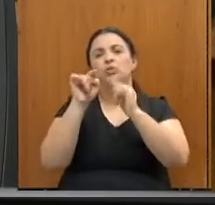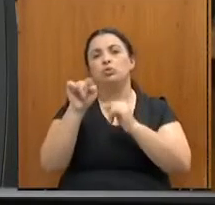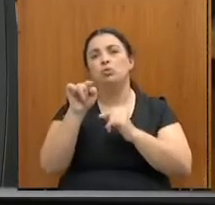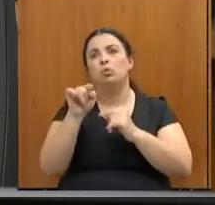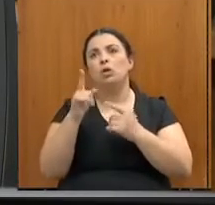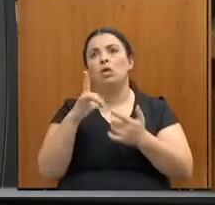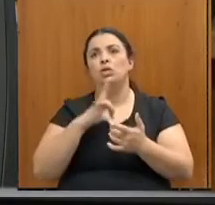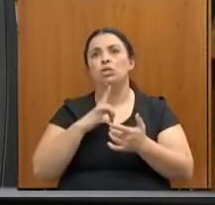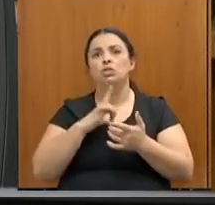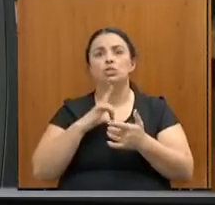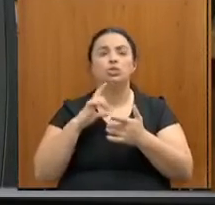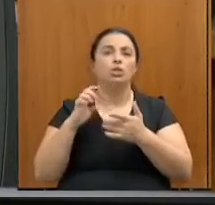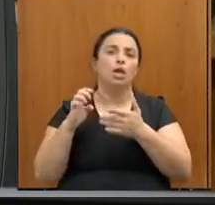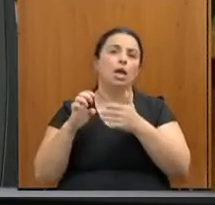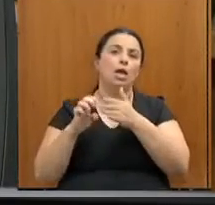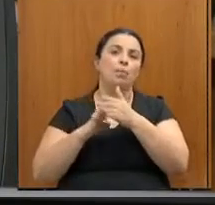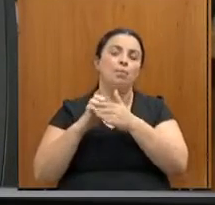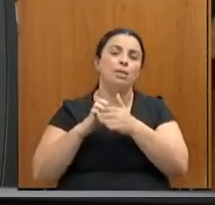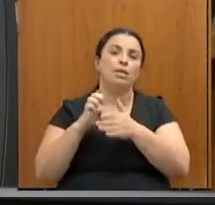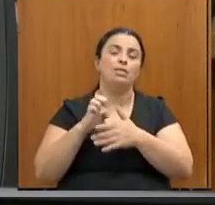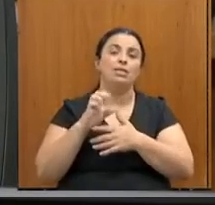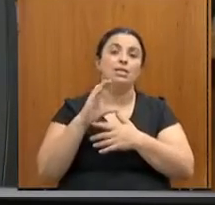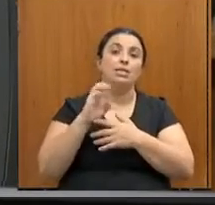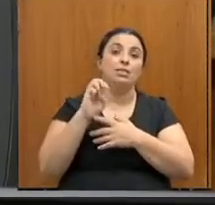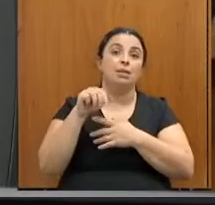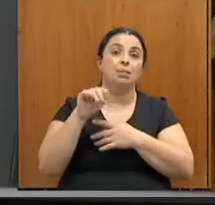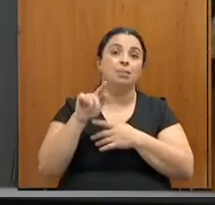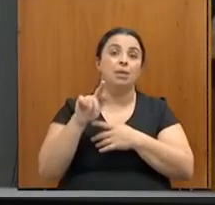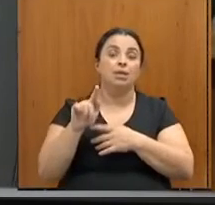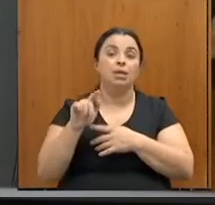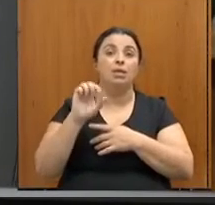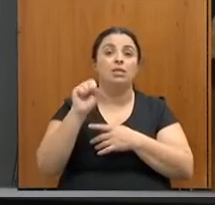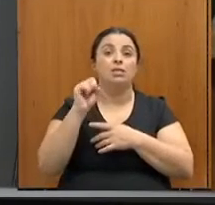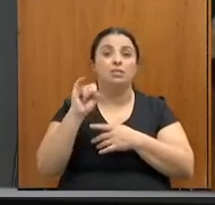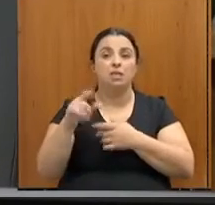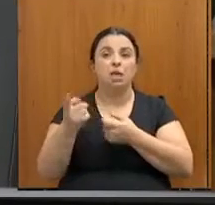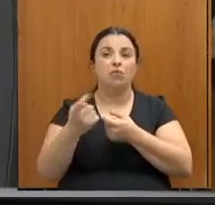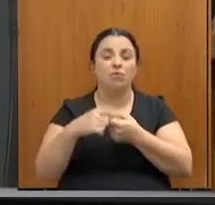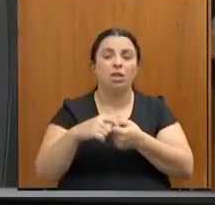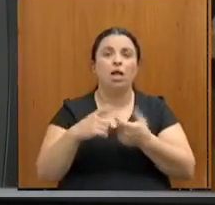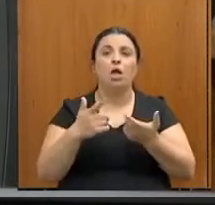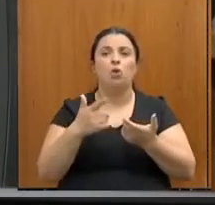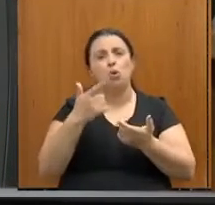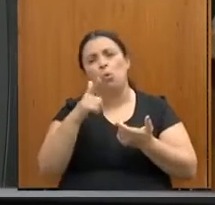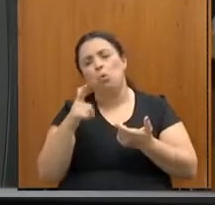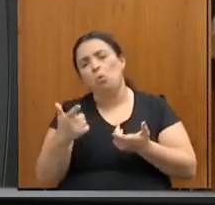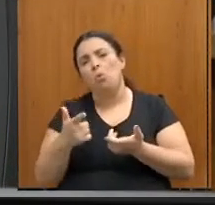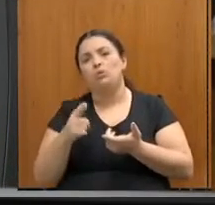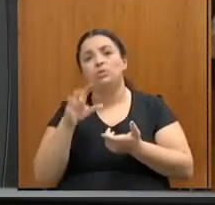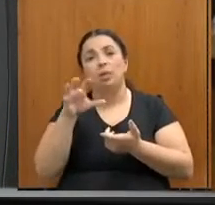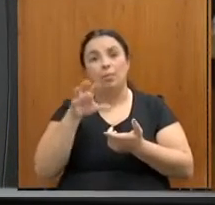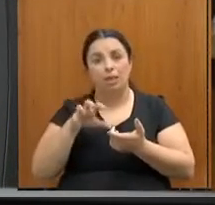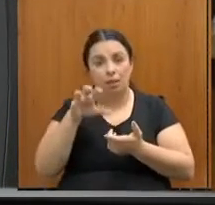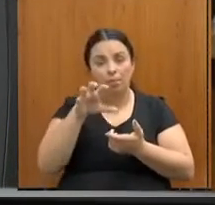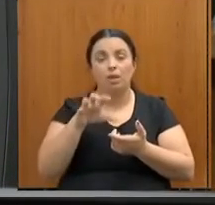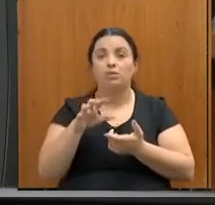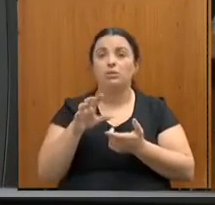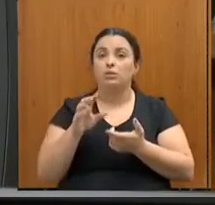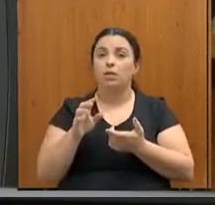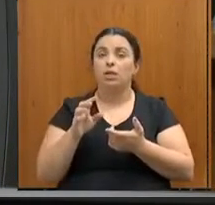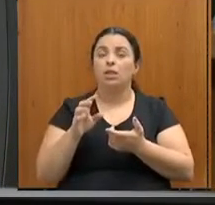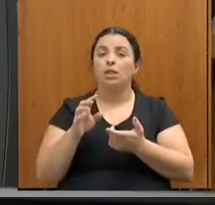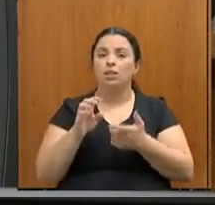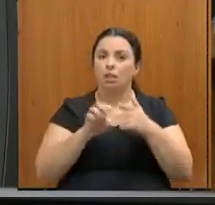um ocupado pela Cemig sim e por várias unidades da Cemig e hoje